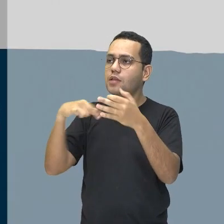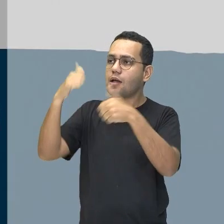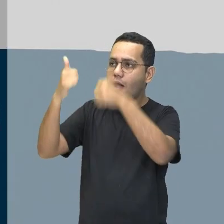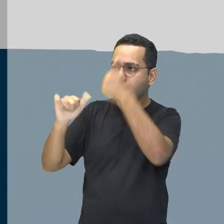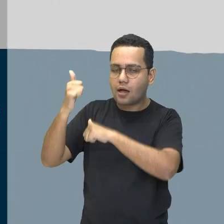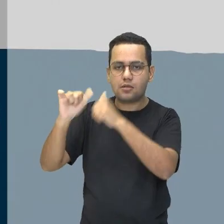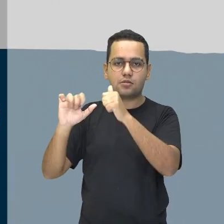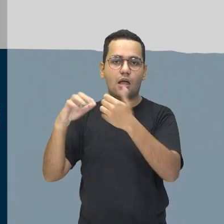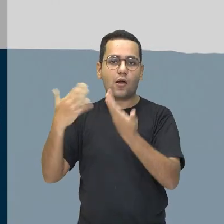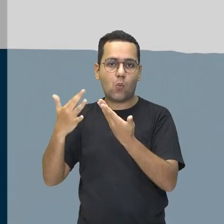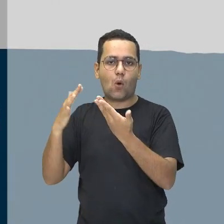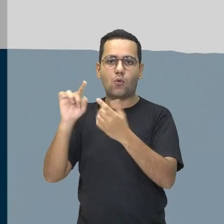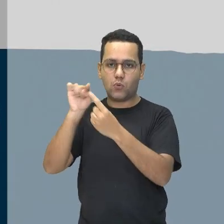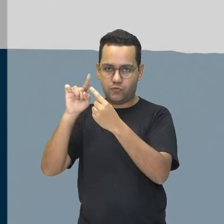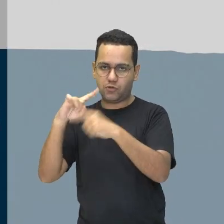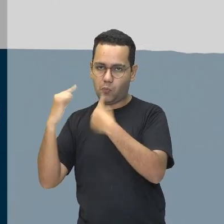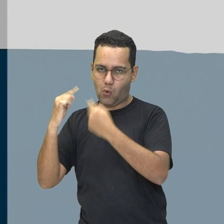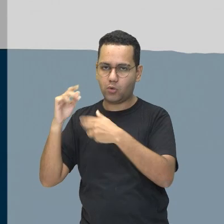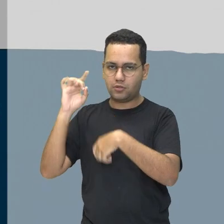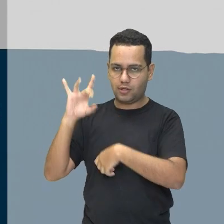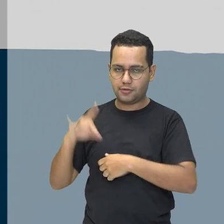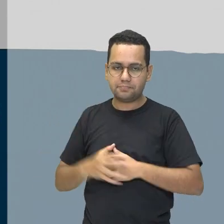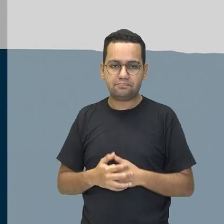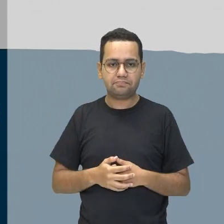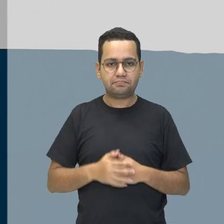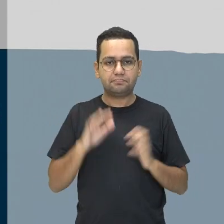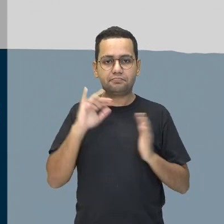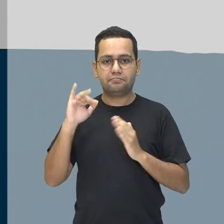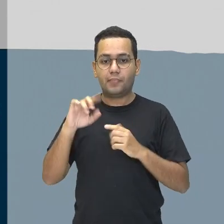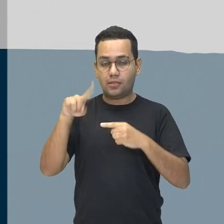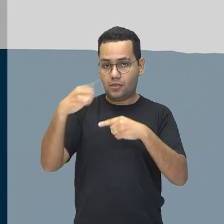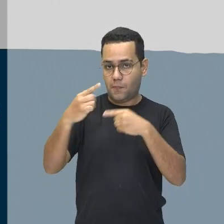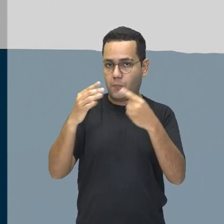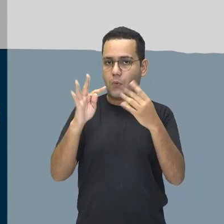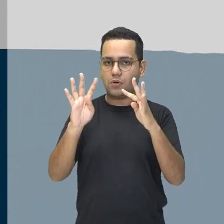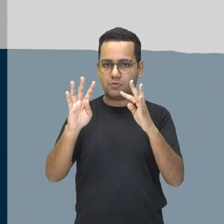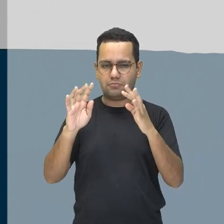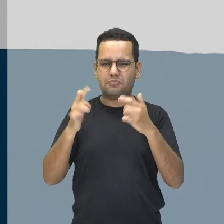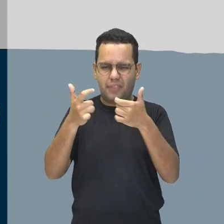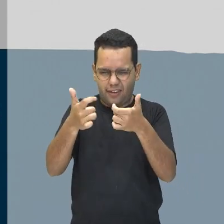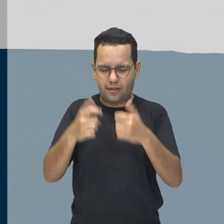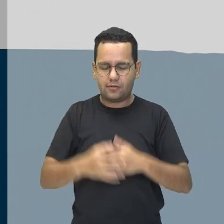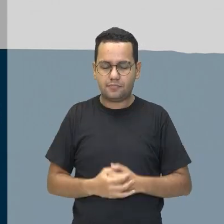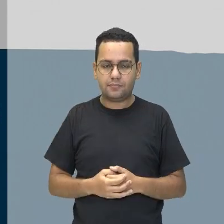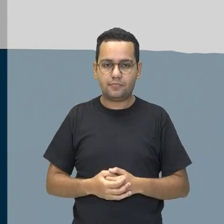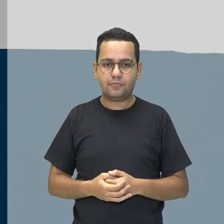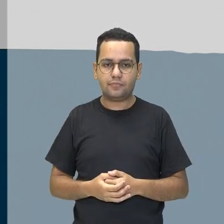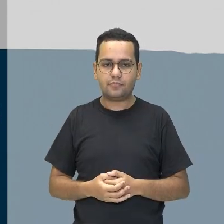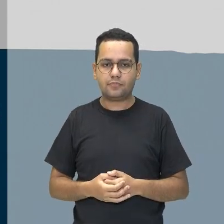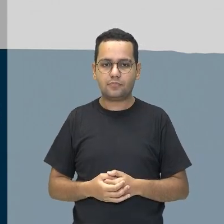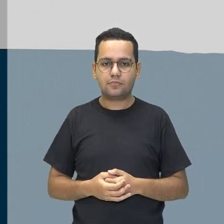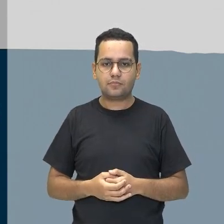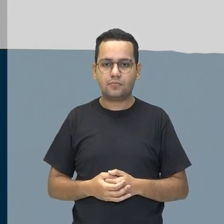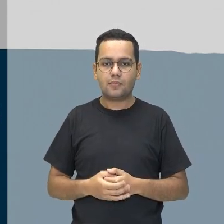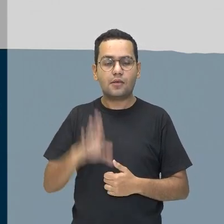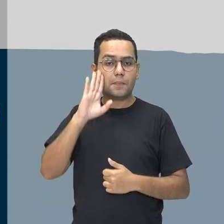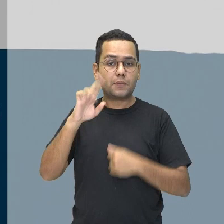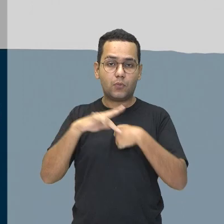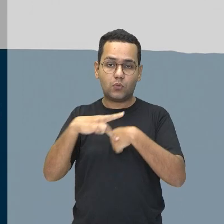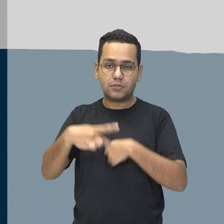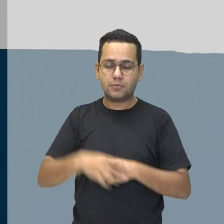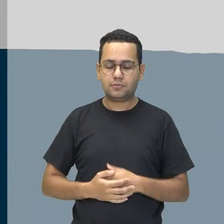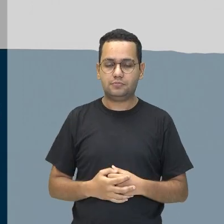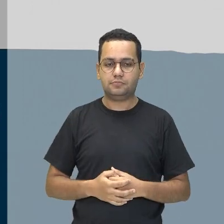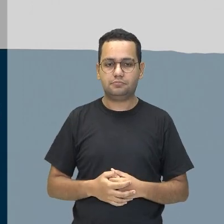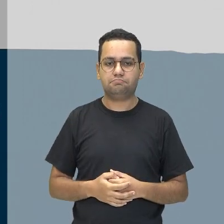gente finalizar essa aula, falando do pós-guerra e da principal consequência. Após a Segunda